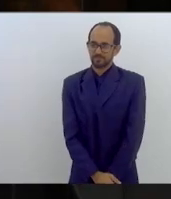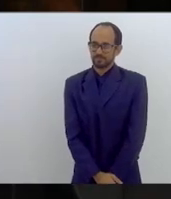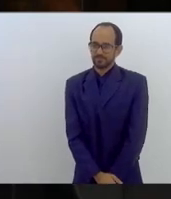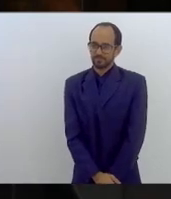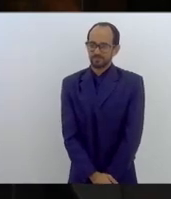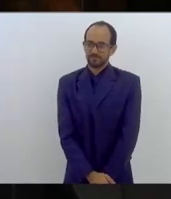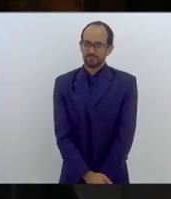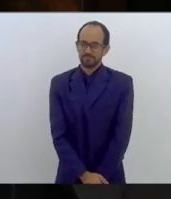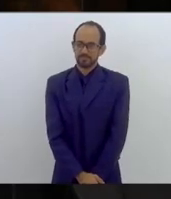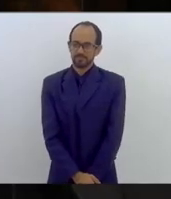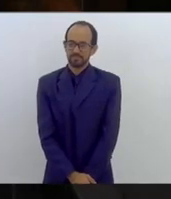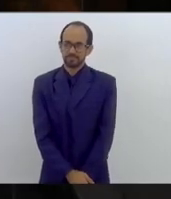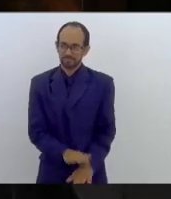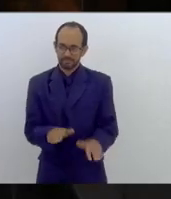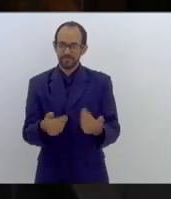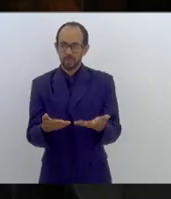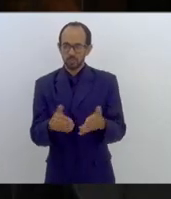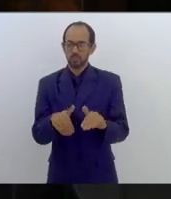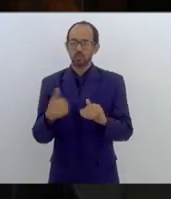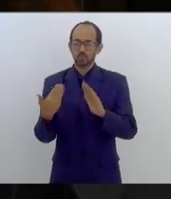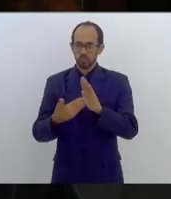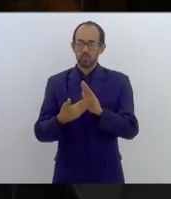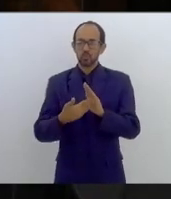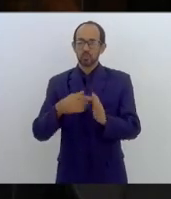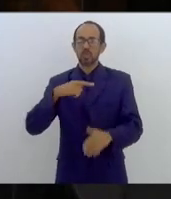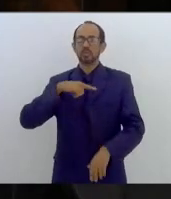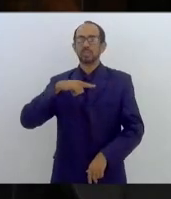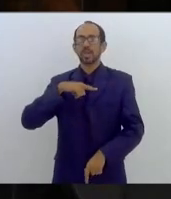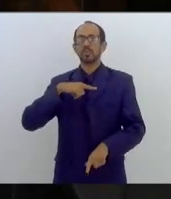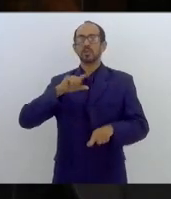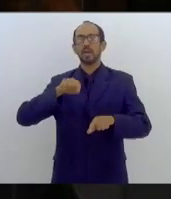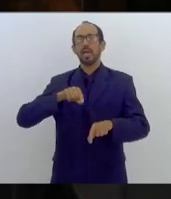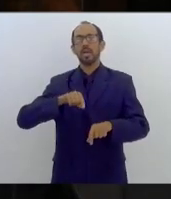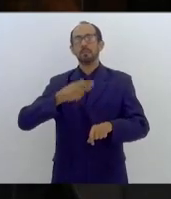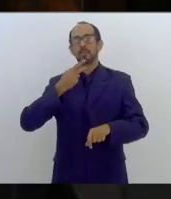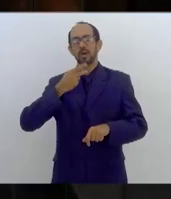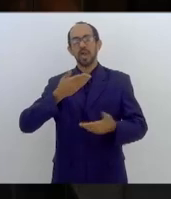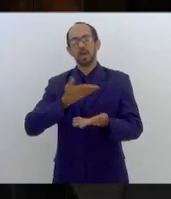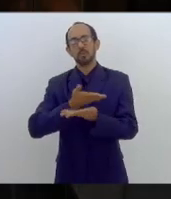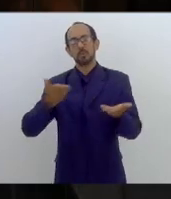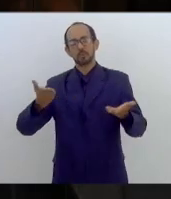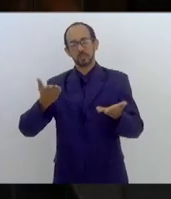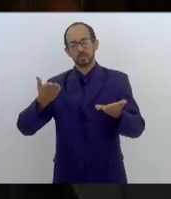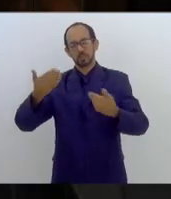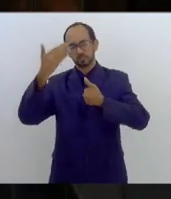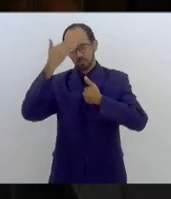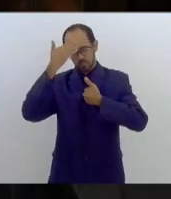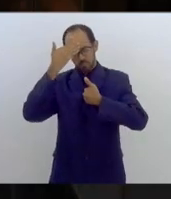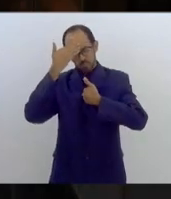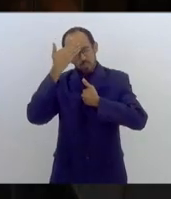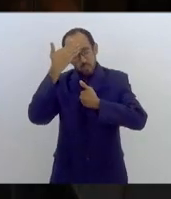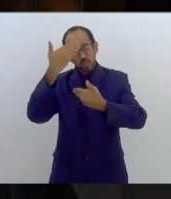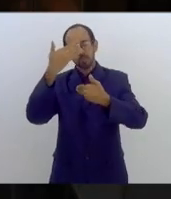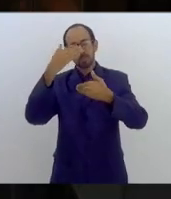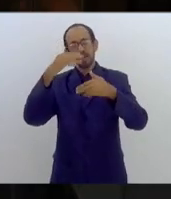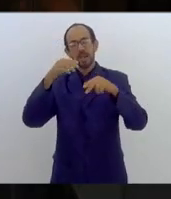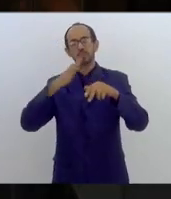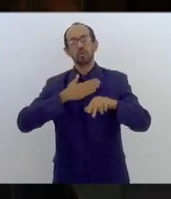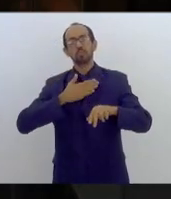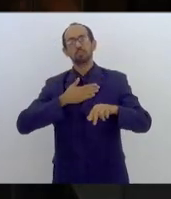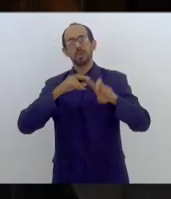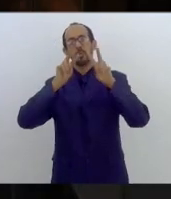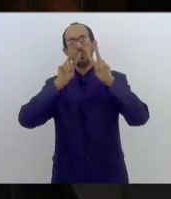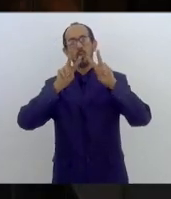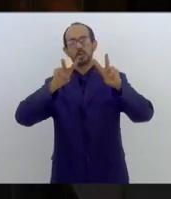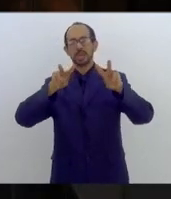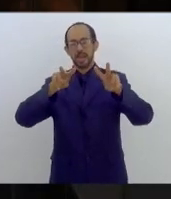Então, tudo que eu tenho é dizer a vocês um muito obrigado com o olhar, como eu aprendi com